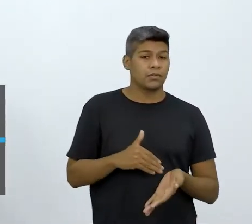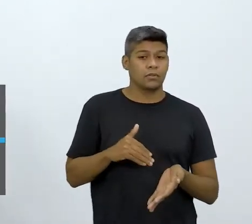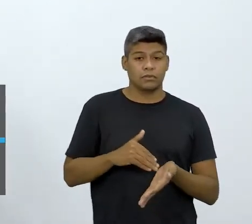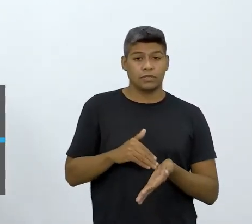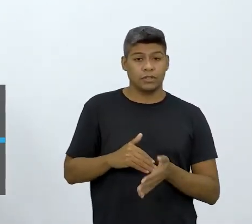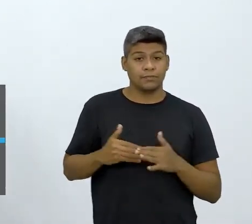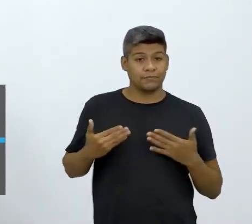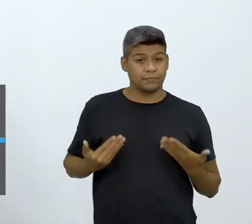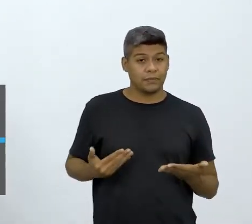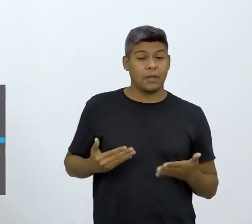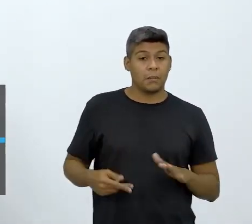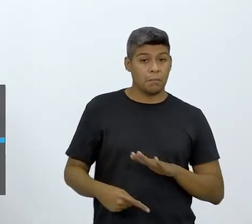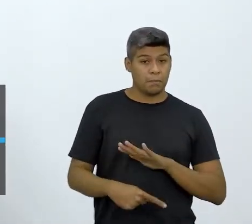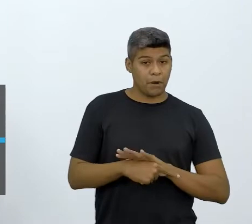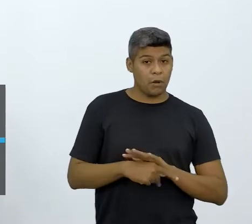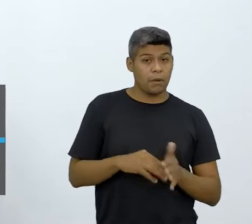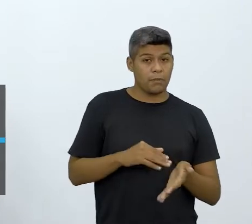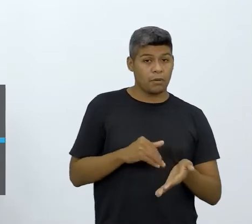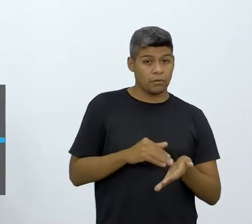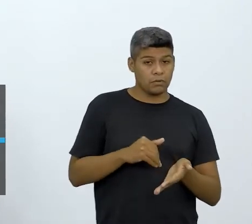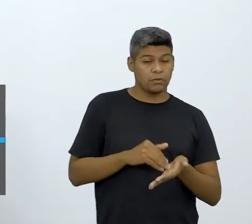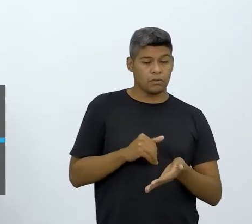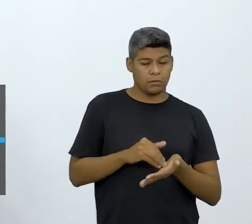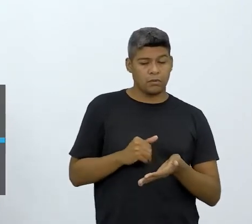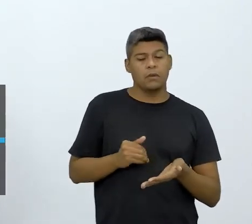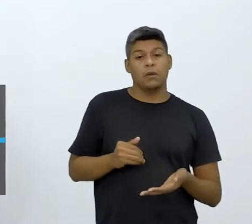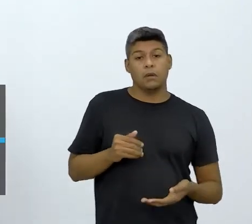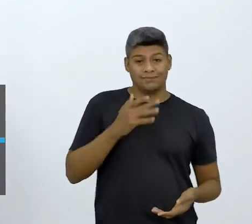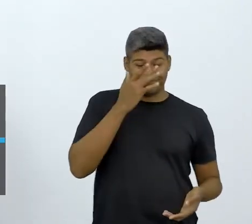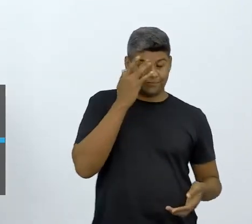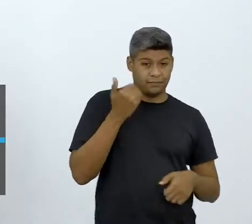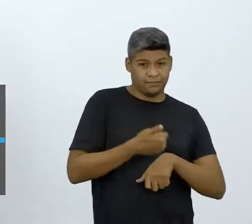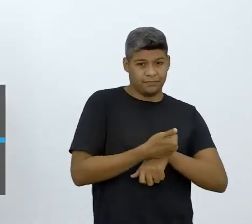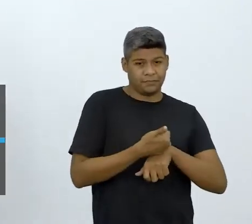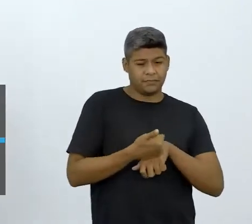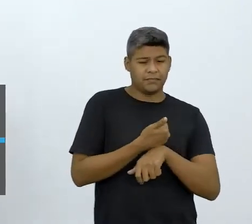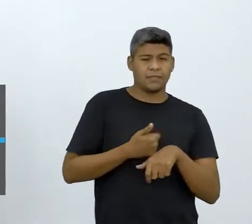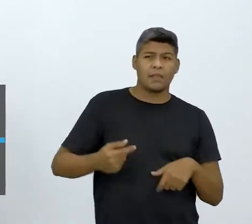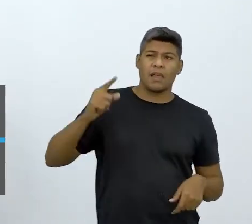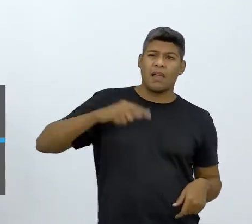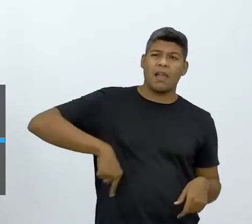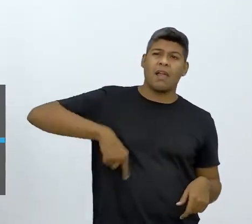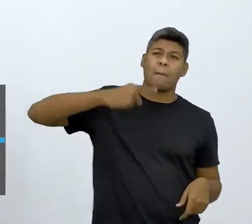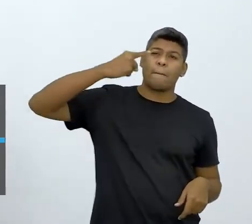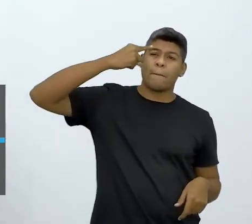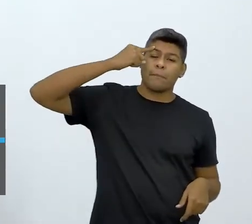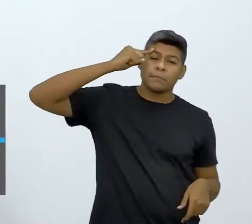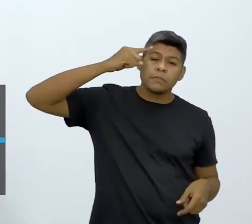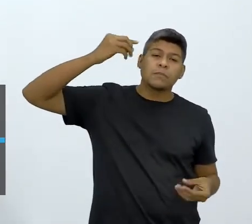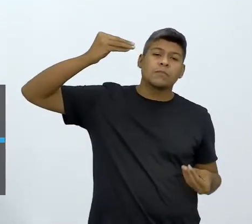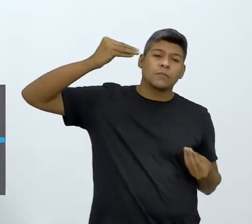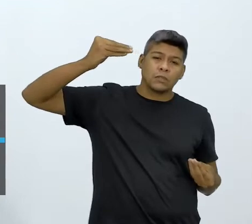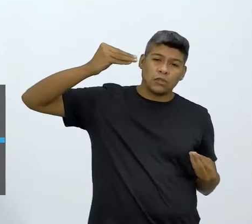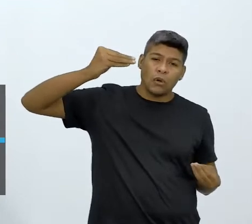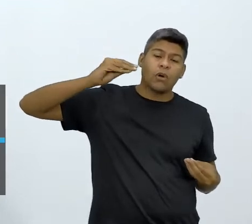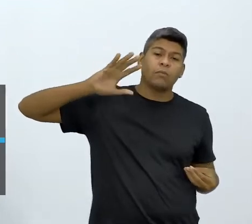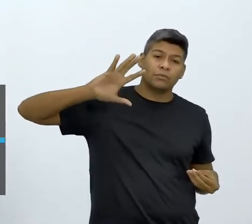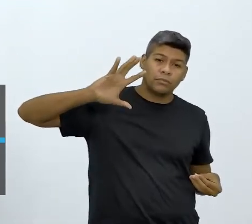a metodologia própria do antropólogo não é ficar imaginando, como